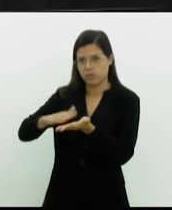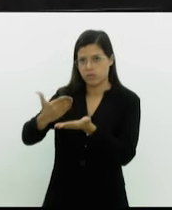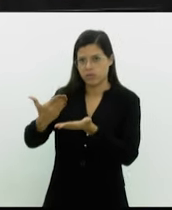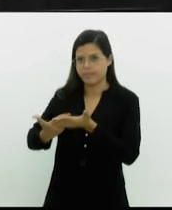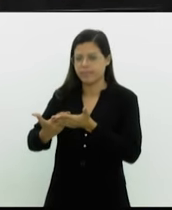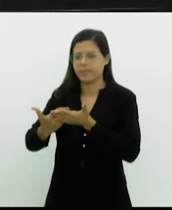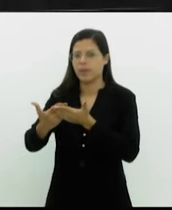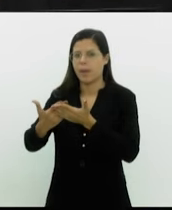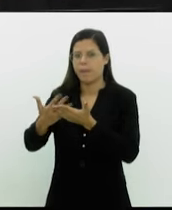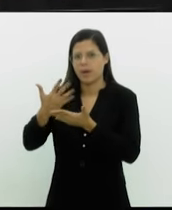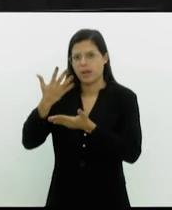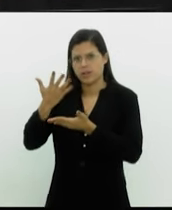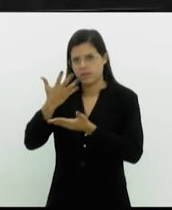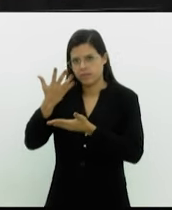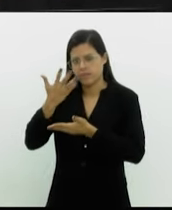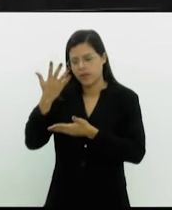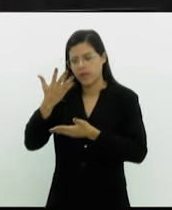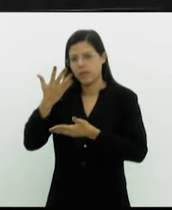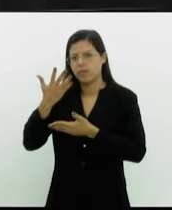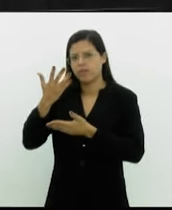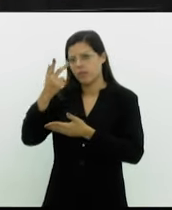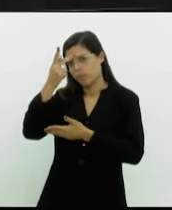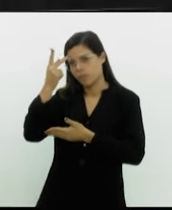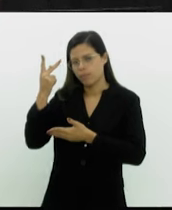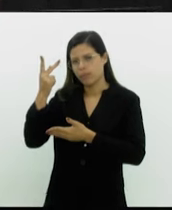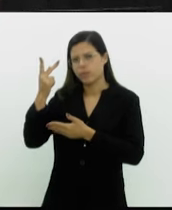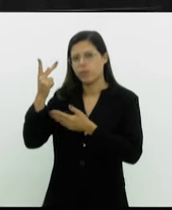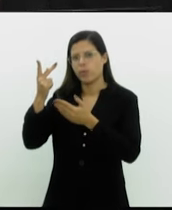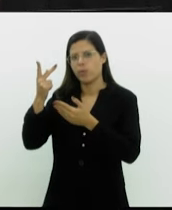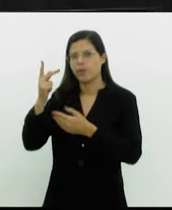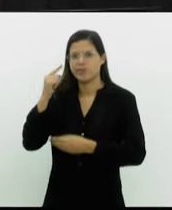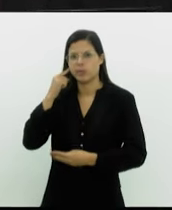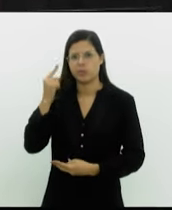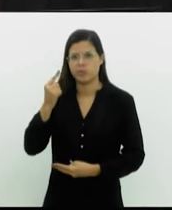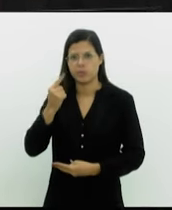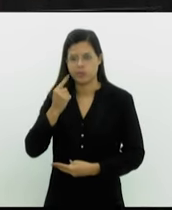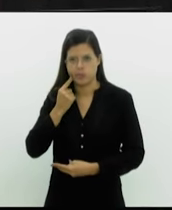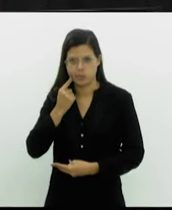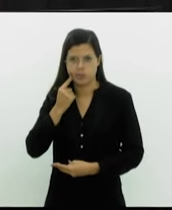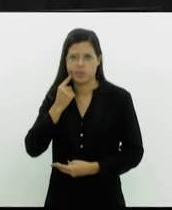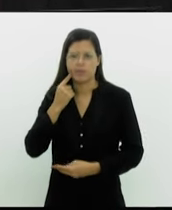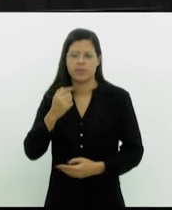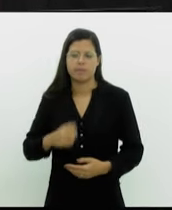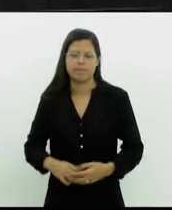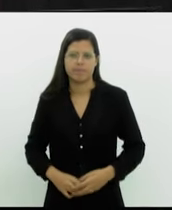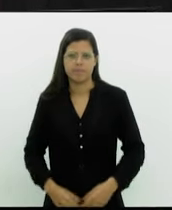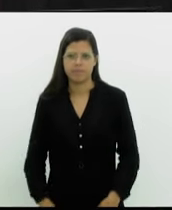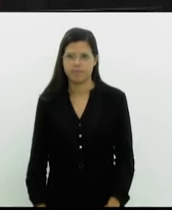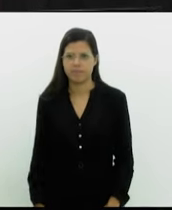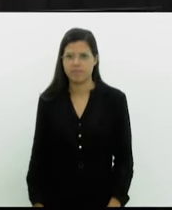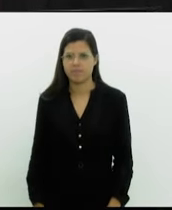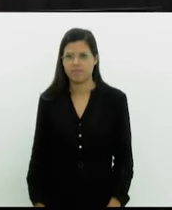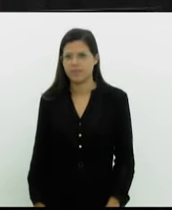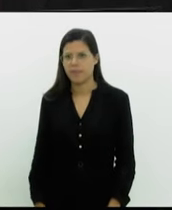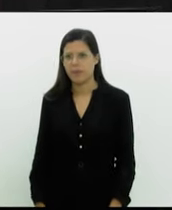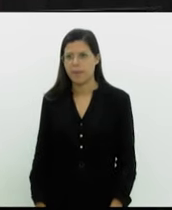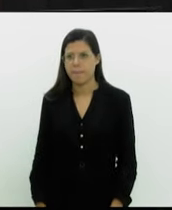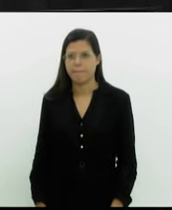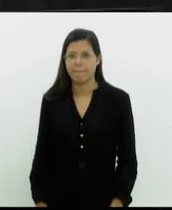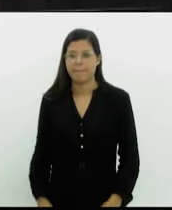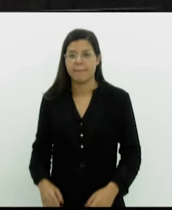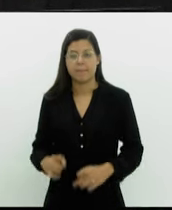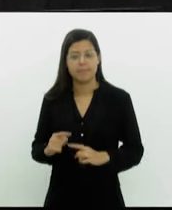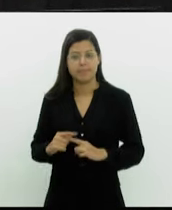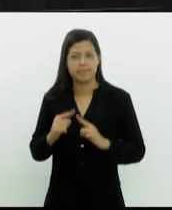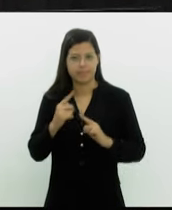falas para as pessoas com deficiência auditiva. Mas, senhor